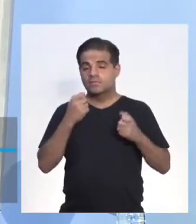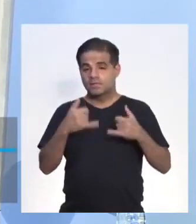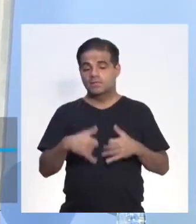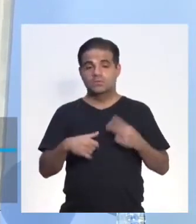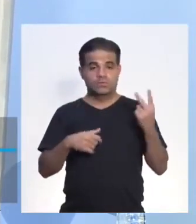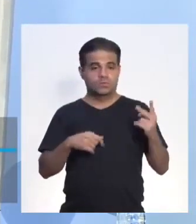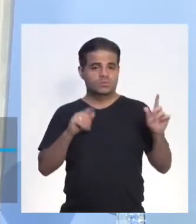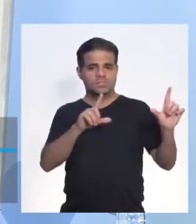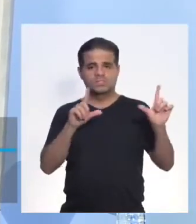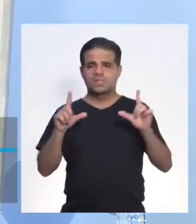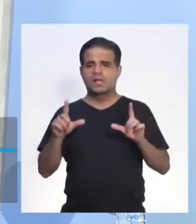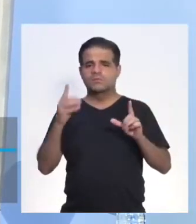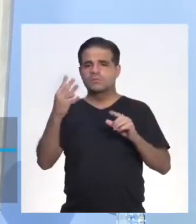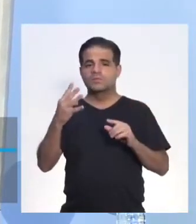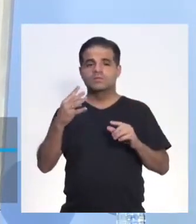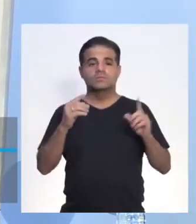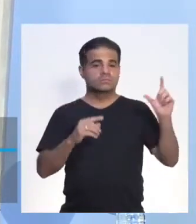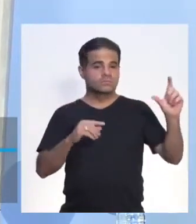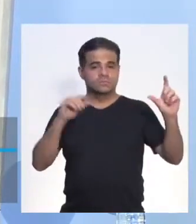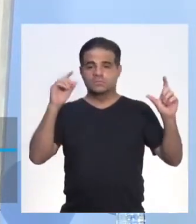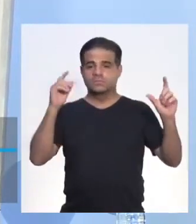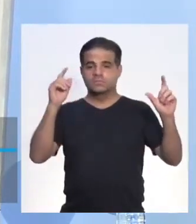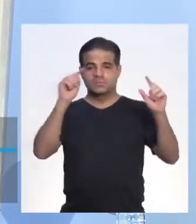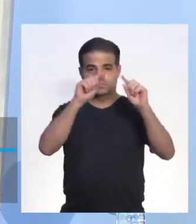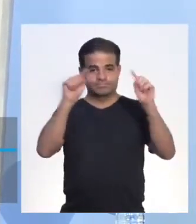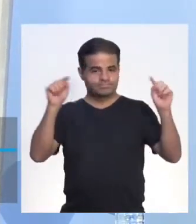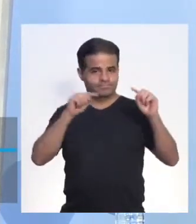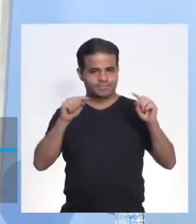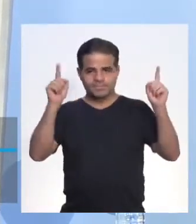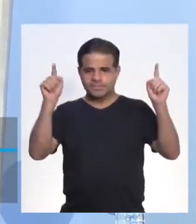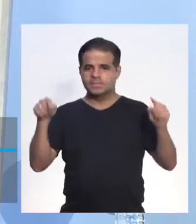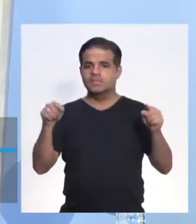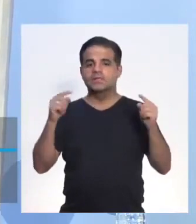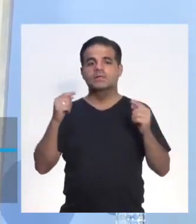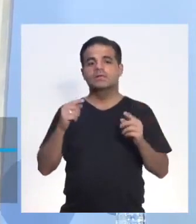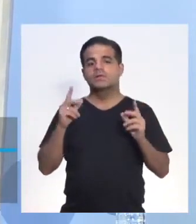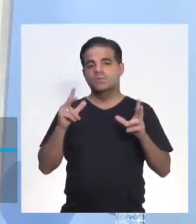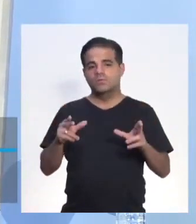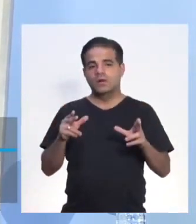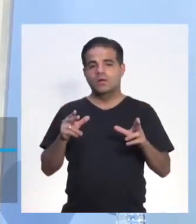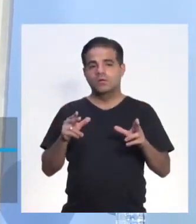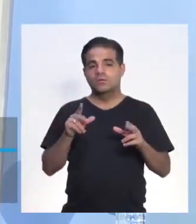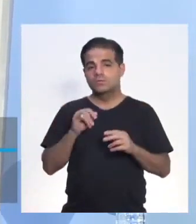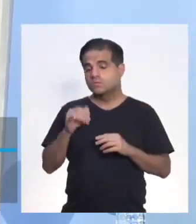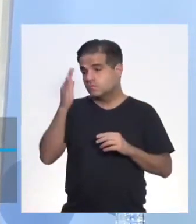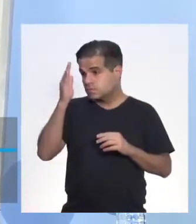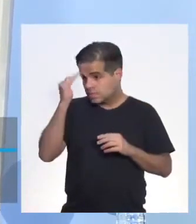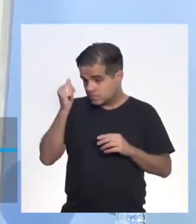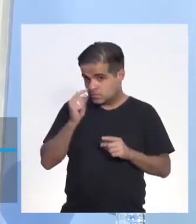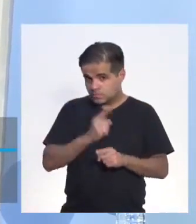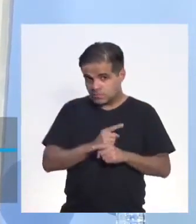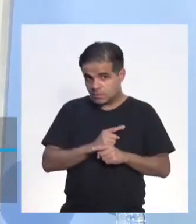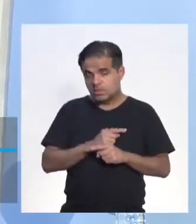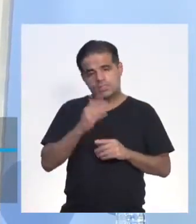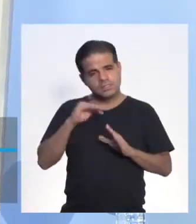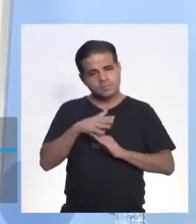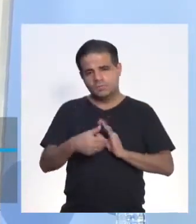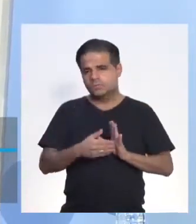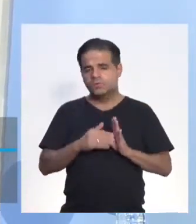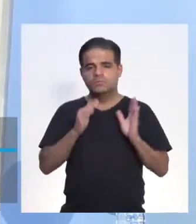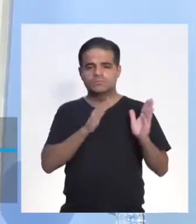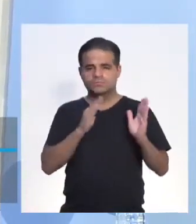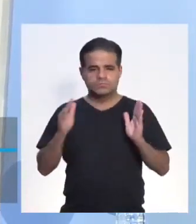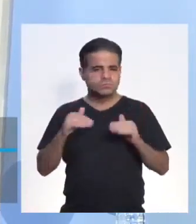lados são 4, professora? É que esses lados são iguais, né? Então, descobrindo 2 deles, você já descobre o tamanho de todos os lados do retângulo. Então,